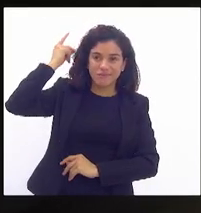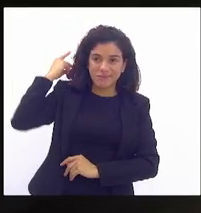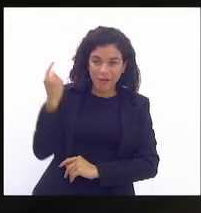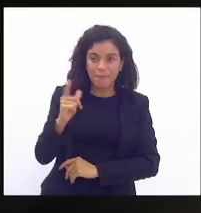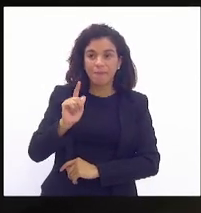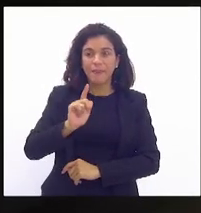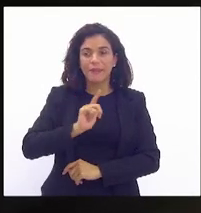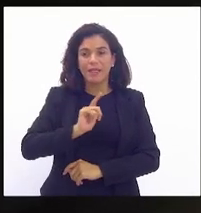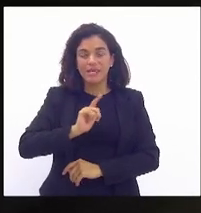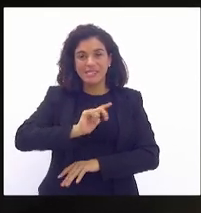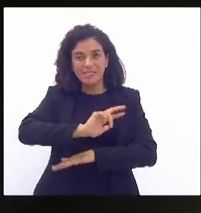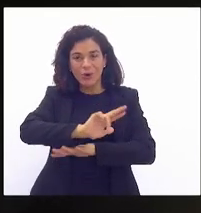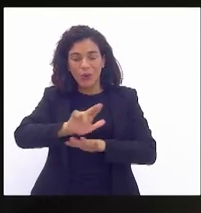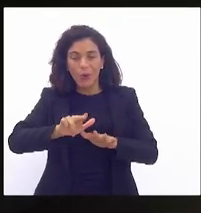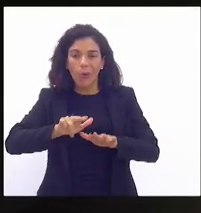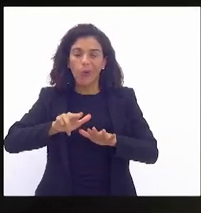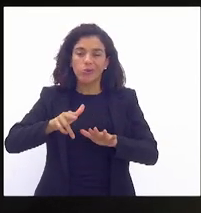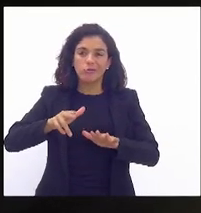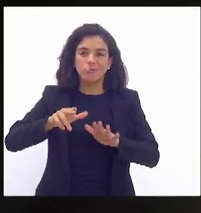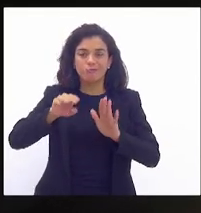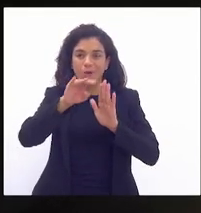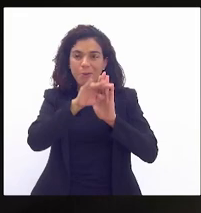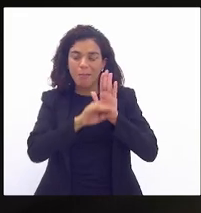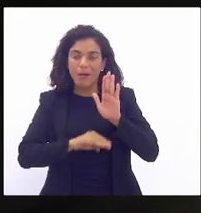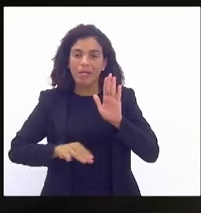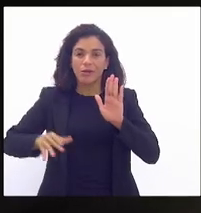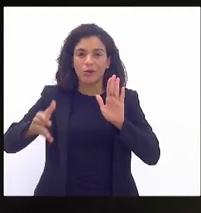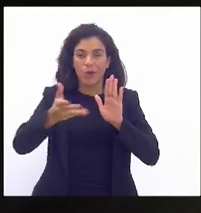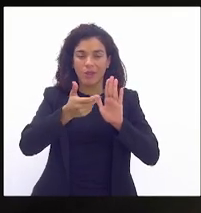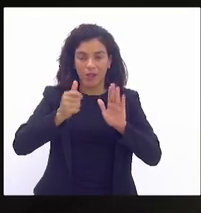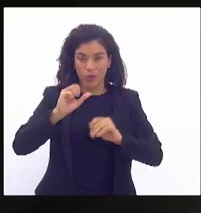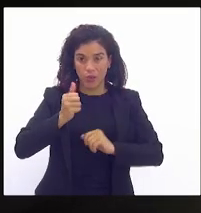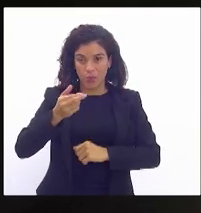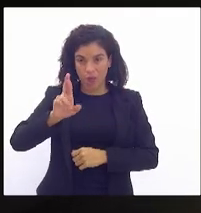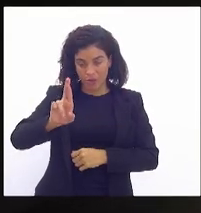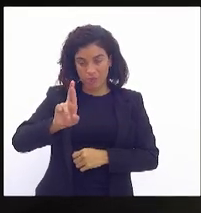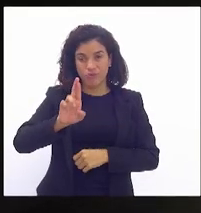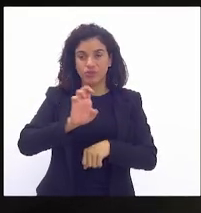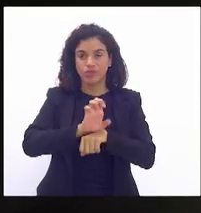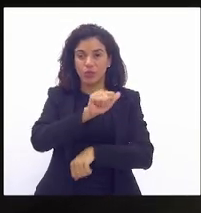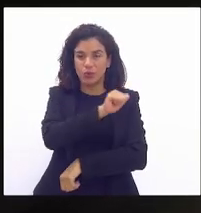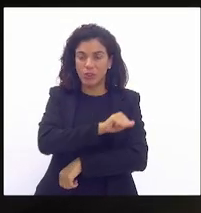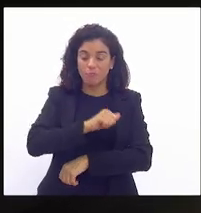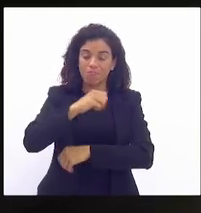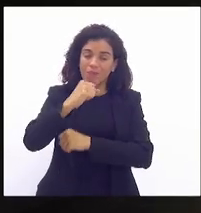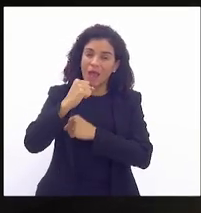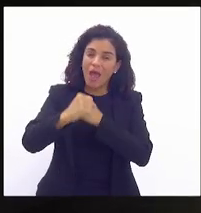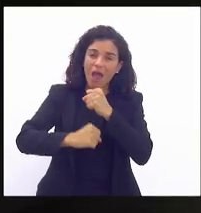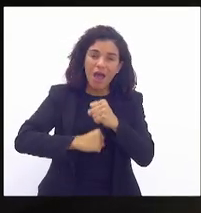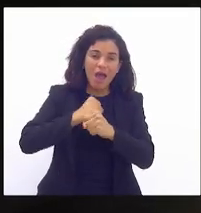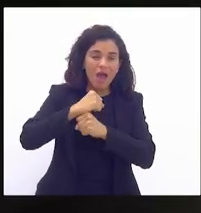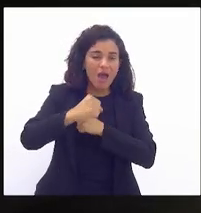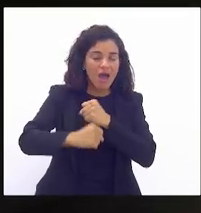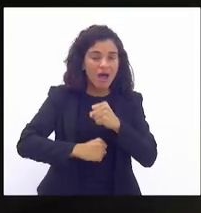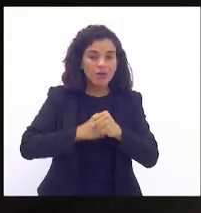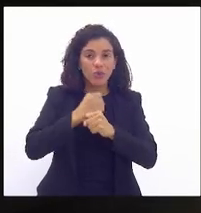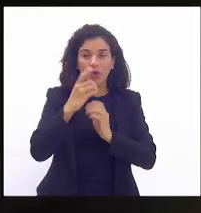outros padrões de qualidade do ar para o Estado do Rio de Janeiro. Muito tempo depois, com o